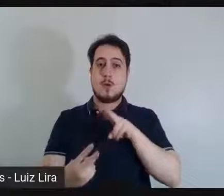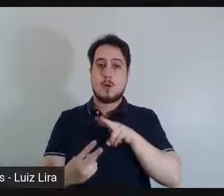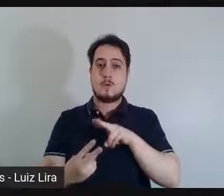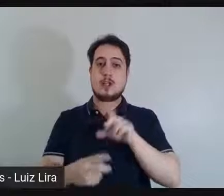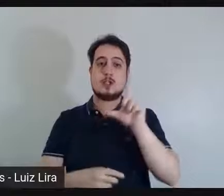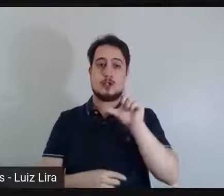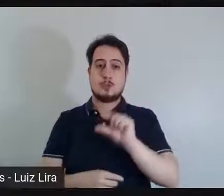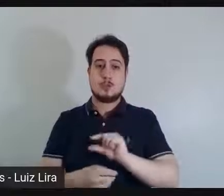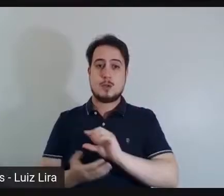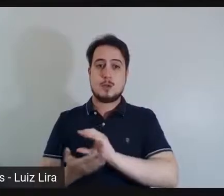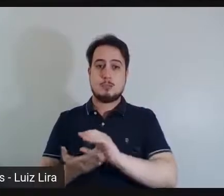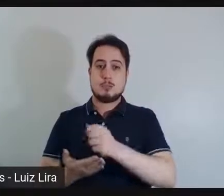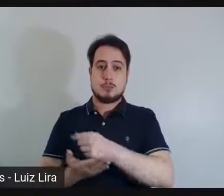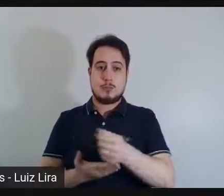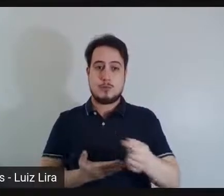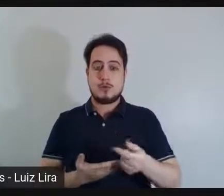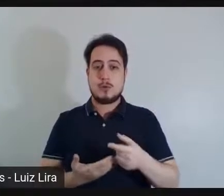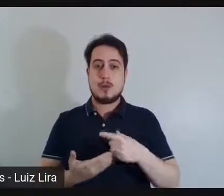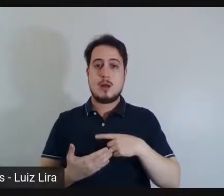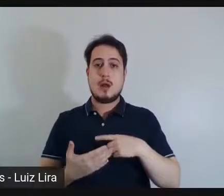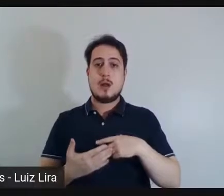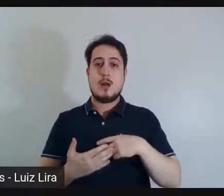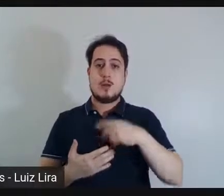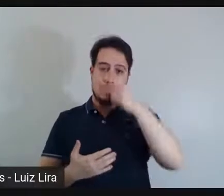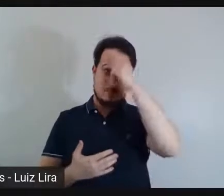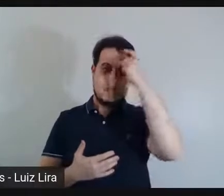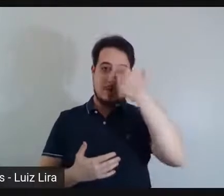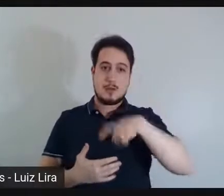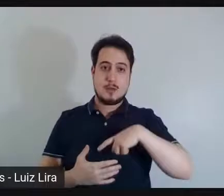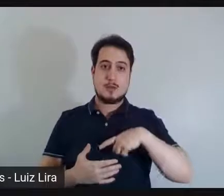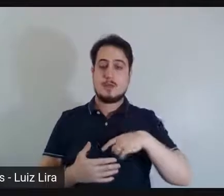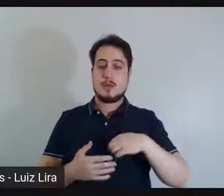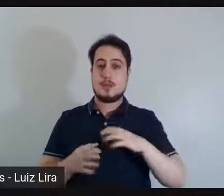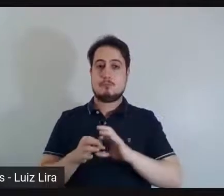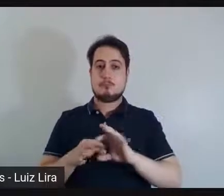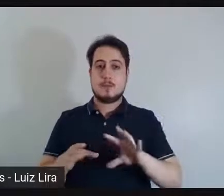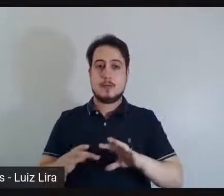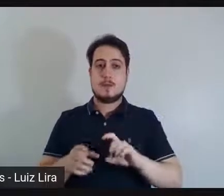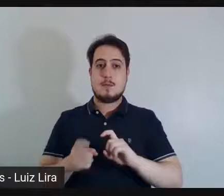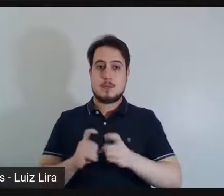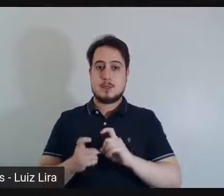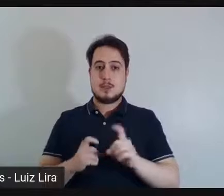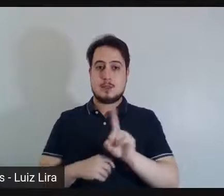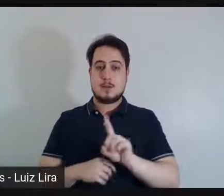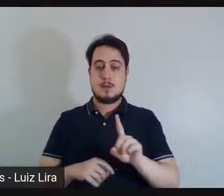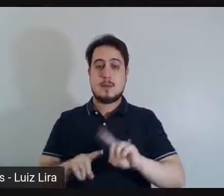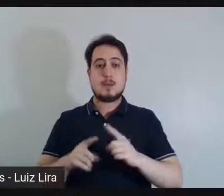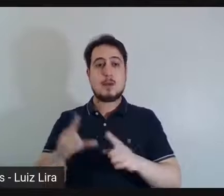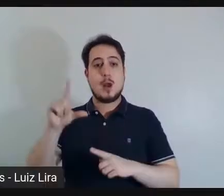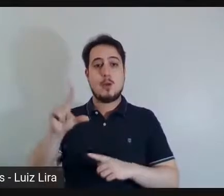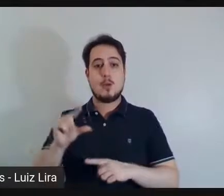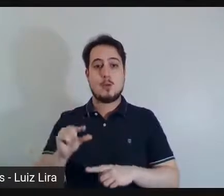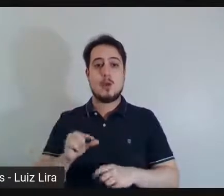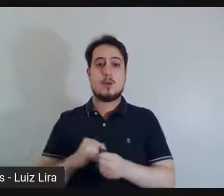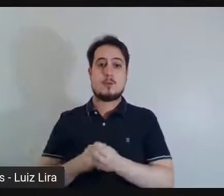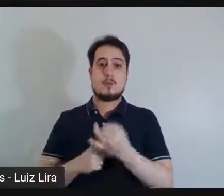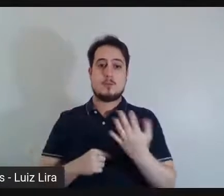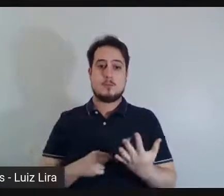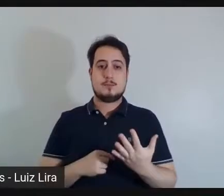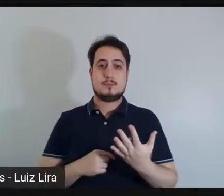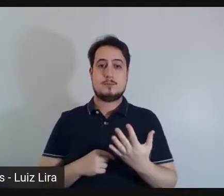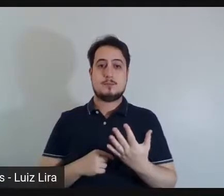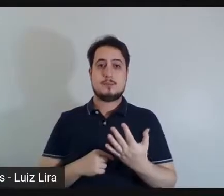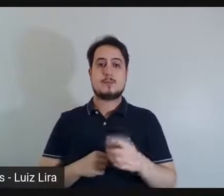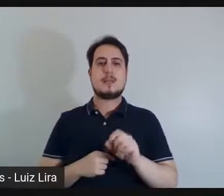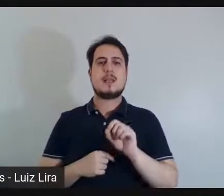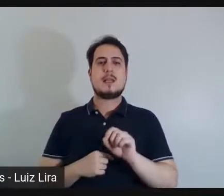o empregado não fica inteiramente à disposição da administração, e eu posso reduzir o quantitativo. Aí nós vamos para a brigadista.